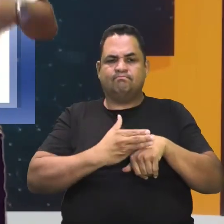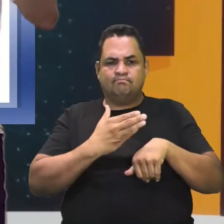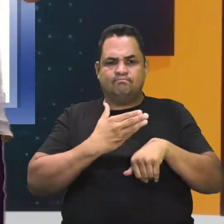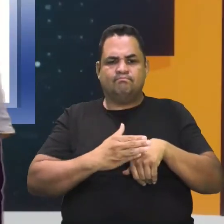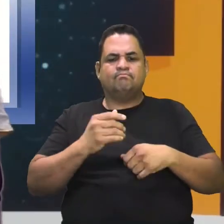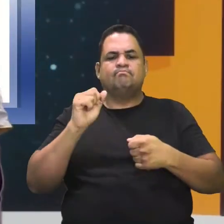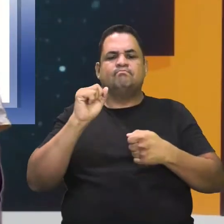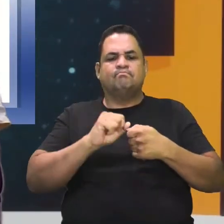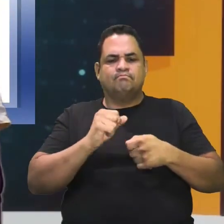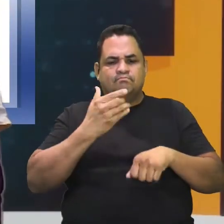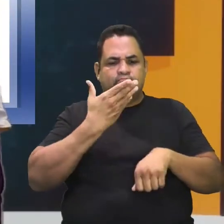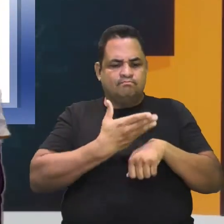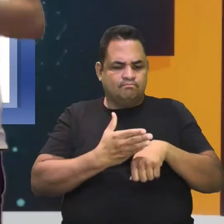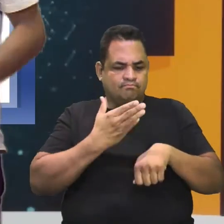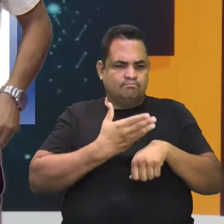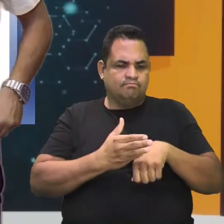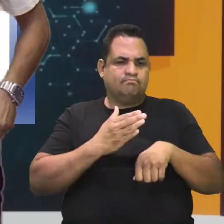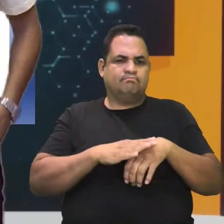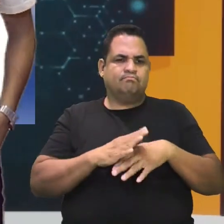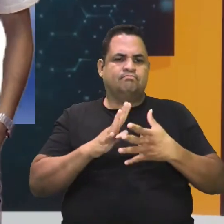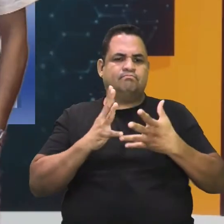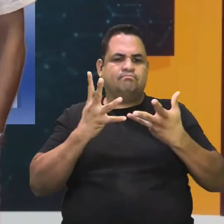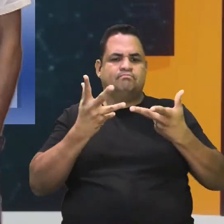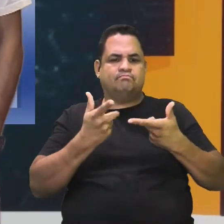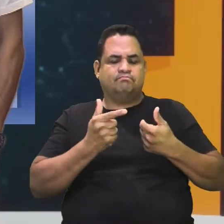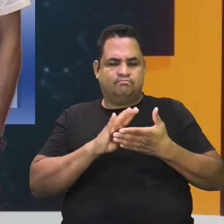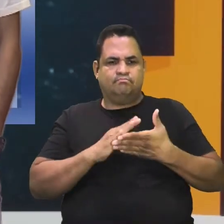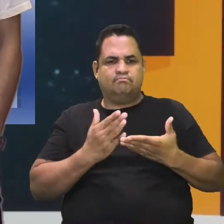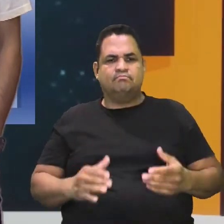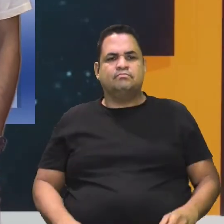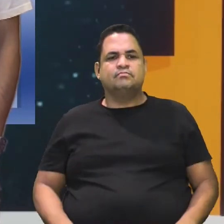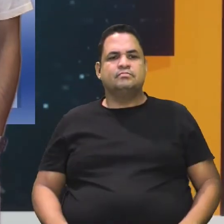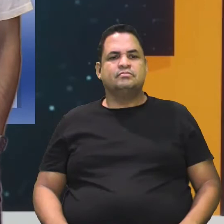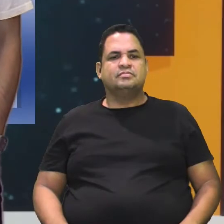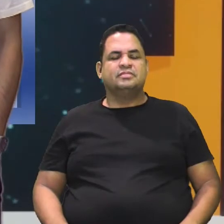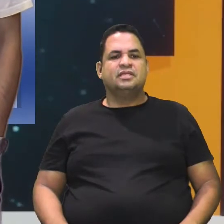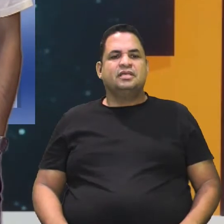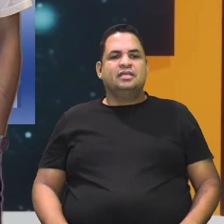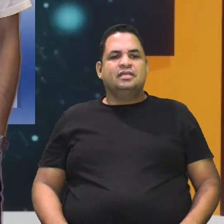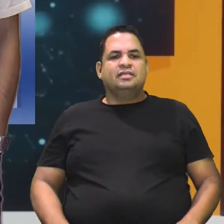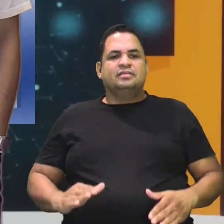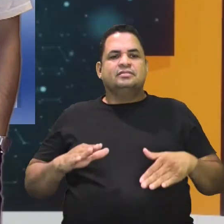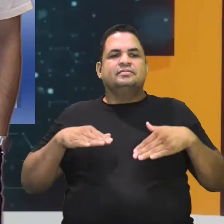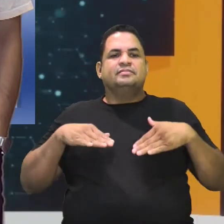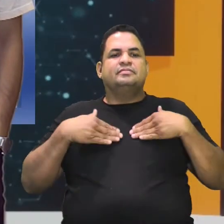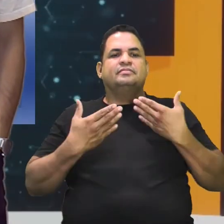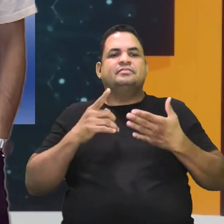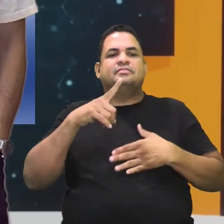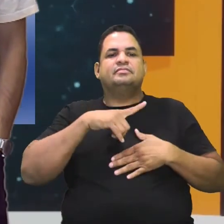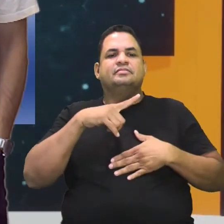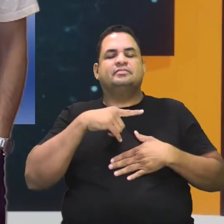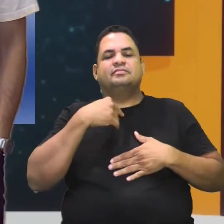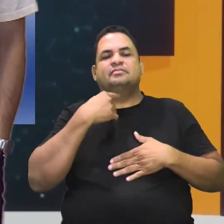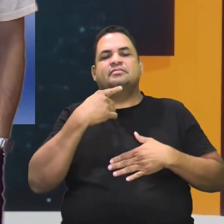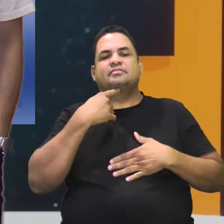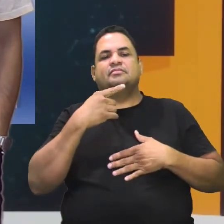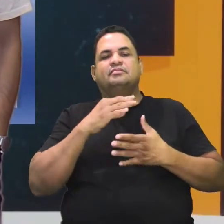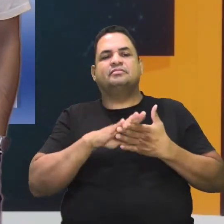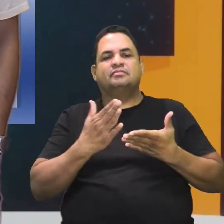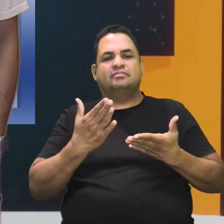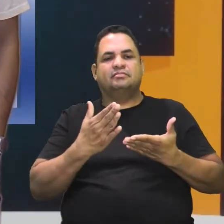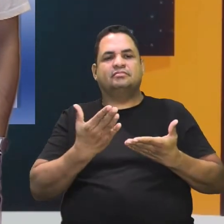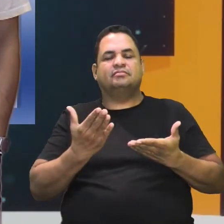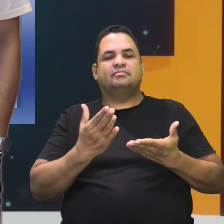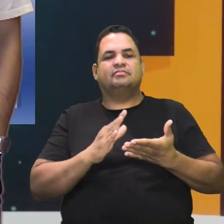você fizer, mais praticar, mais habilidoso vai ficar, tá? E claro, né, quando você tiver alguma dúvida,